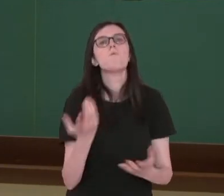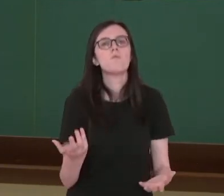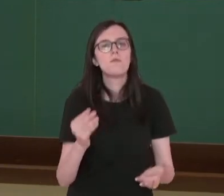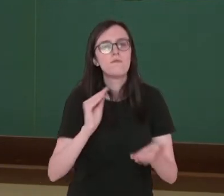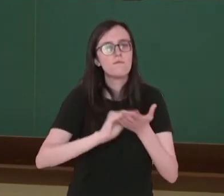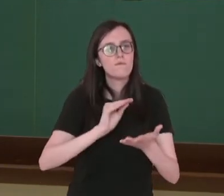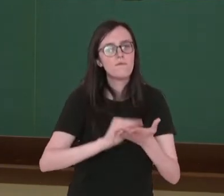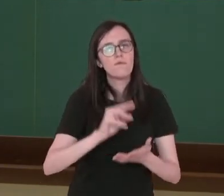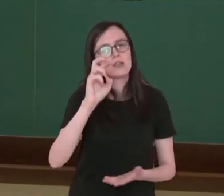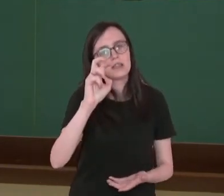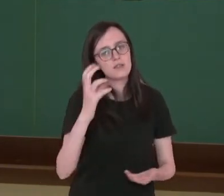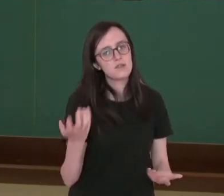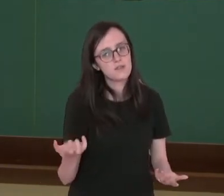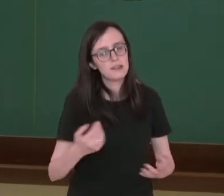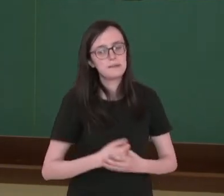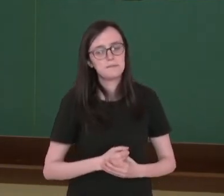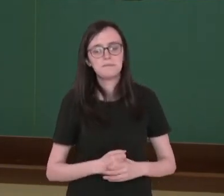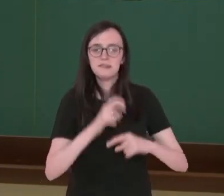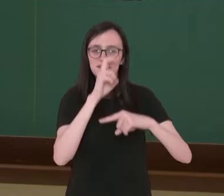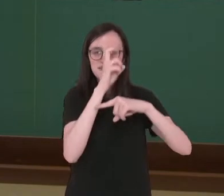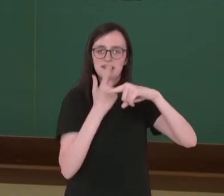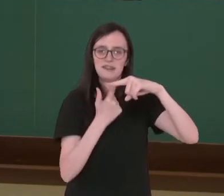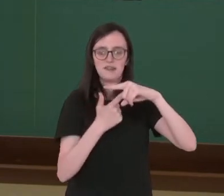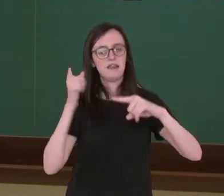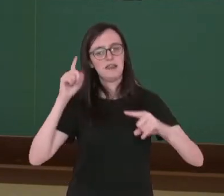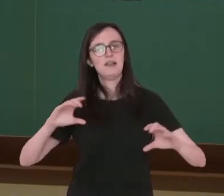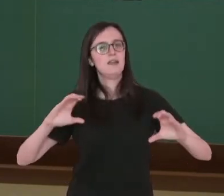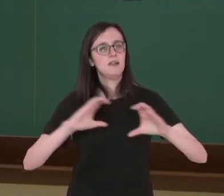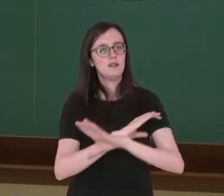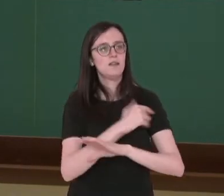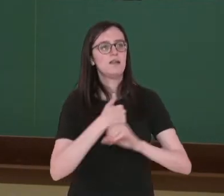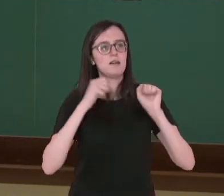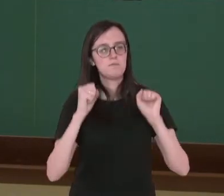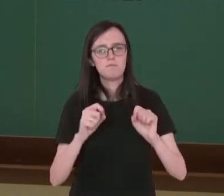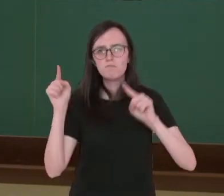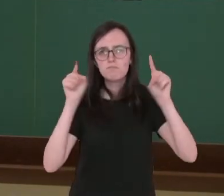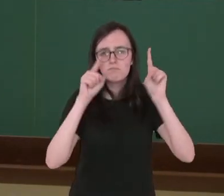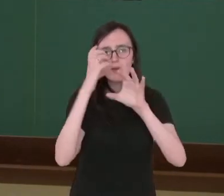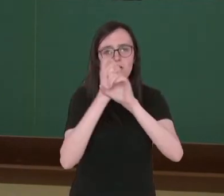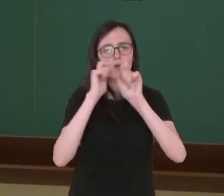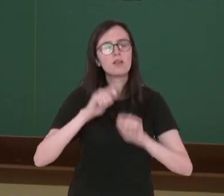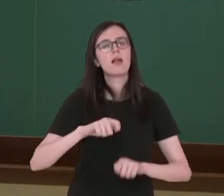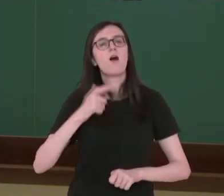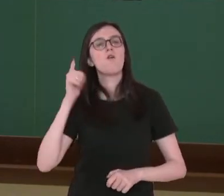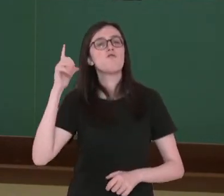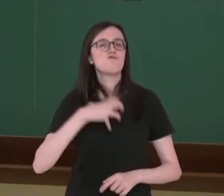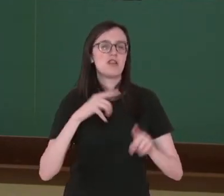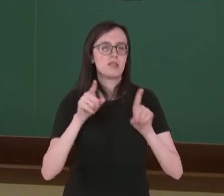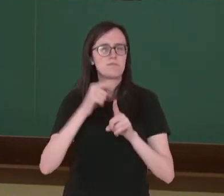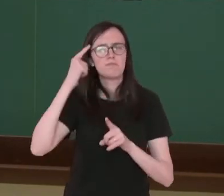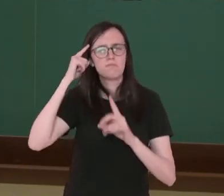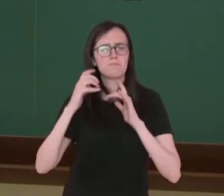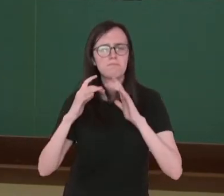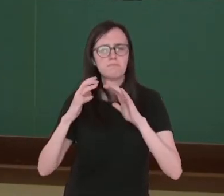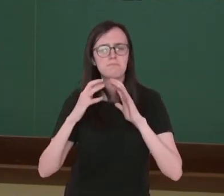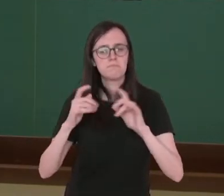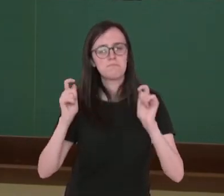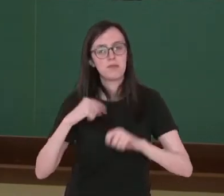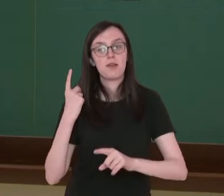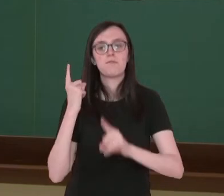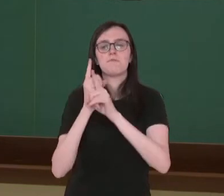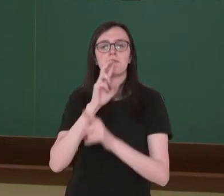faltando 5 dozeavos para completar, eu somando para dar um inteiro, que é exatamente a resposta que a gente estava